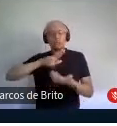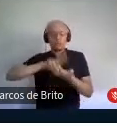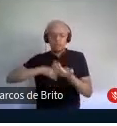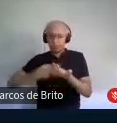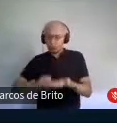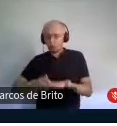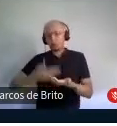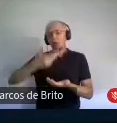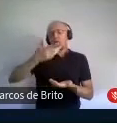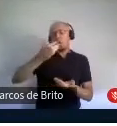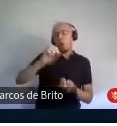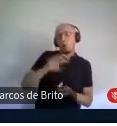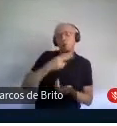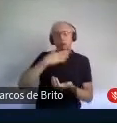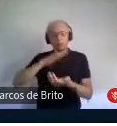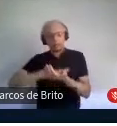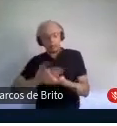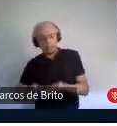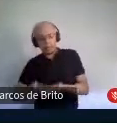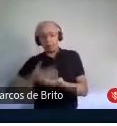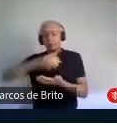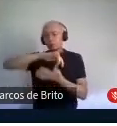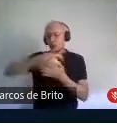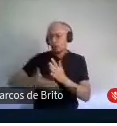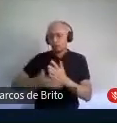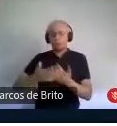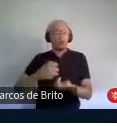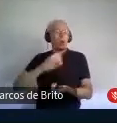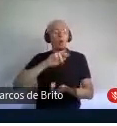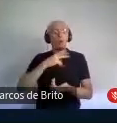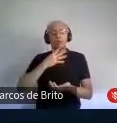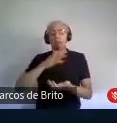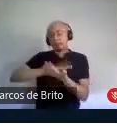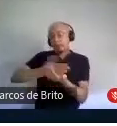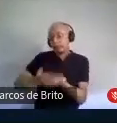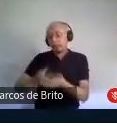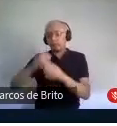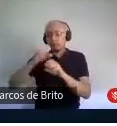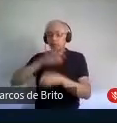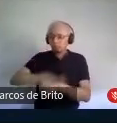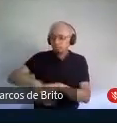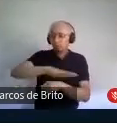só intérprete, intérprete de Libras e o intérprete educacional.